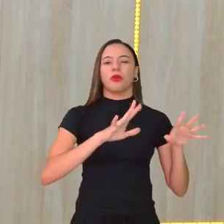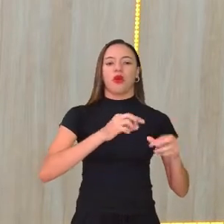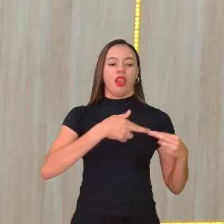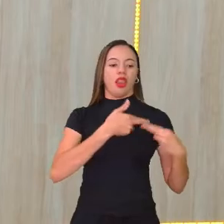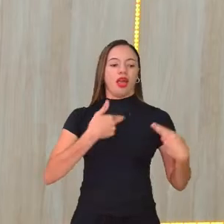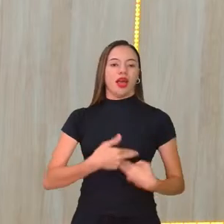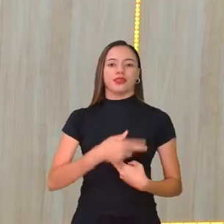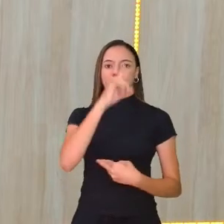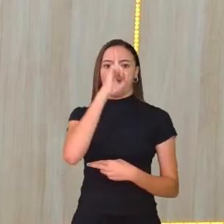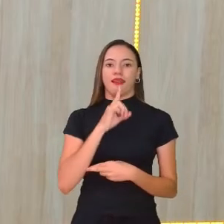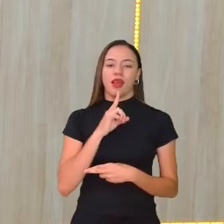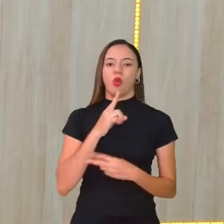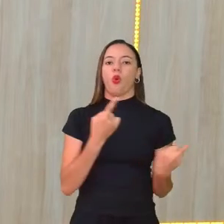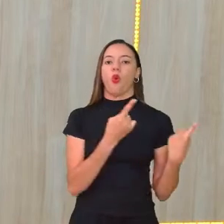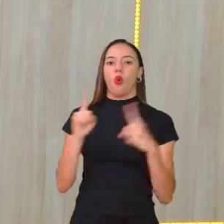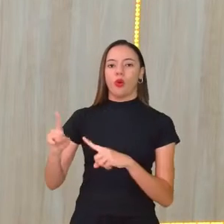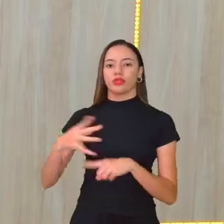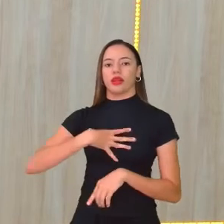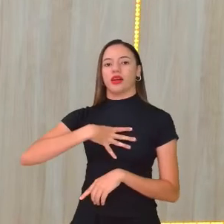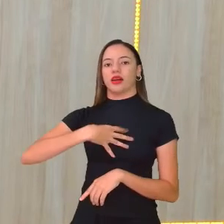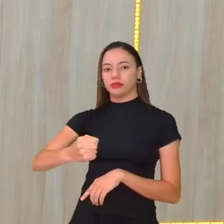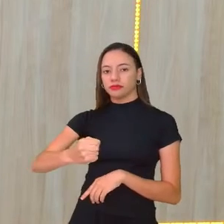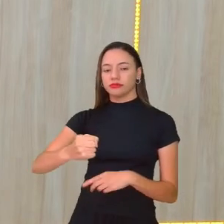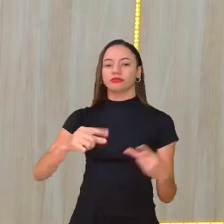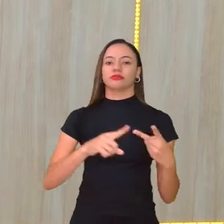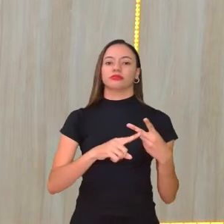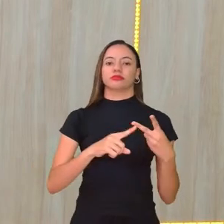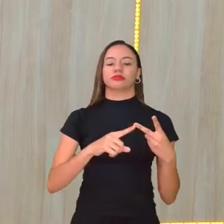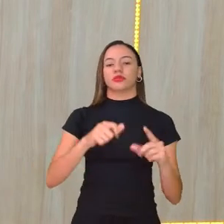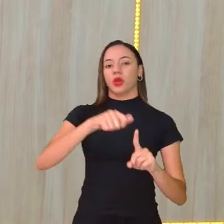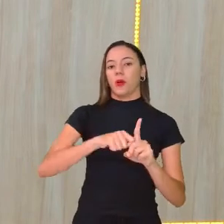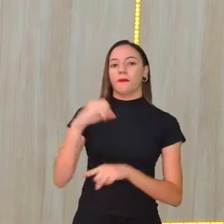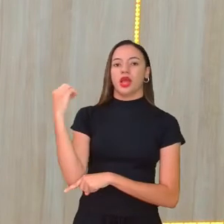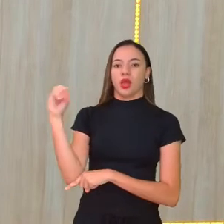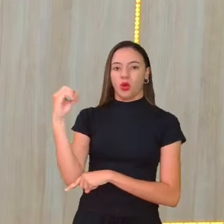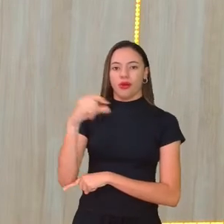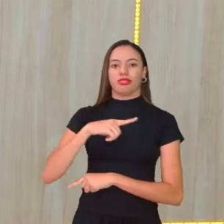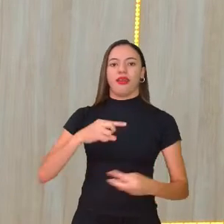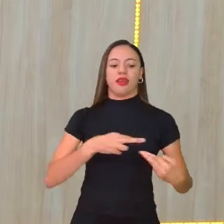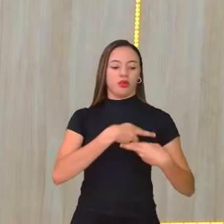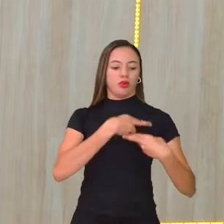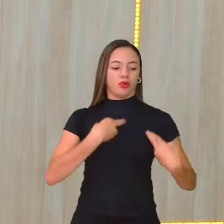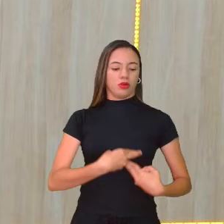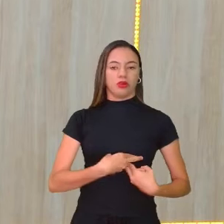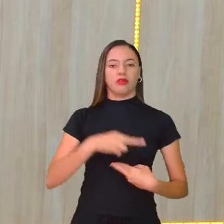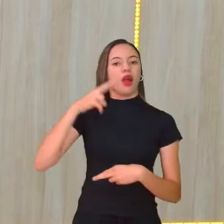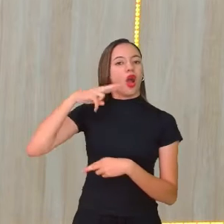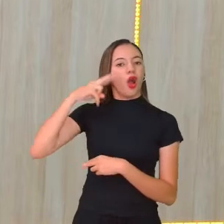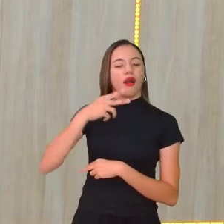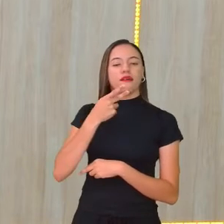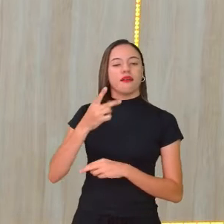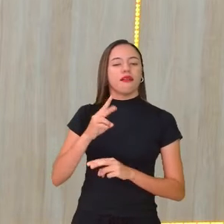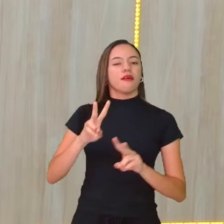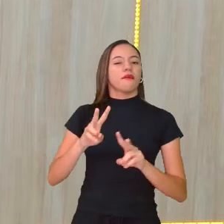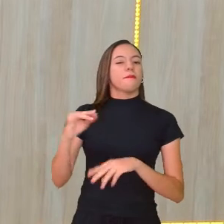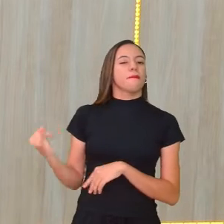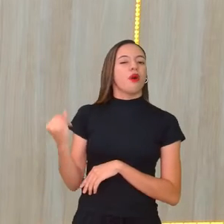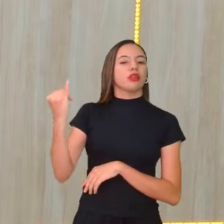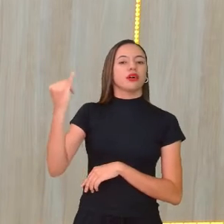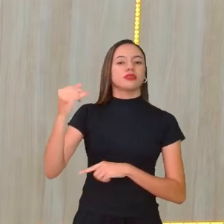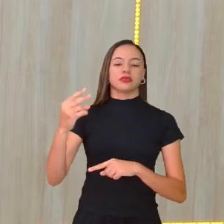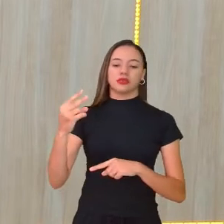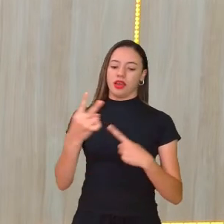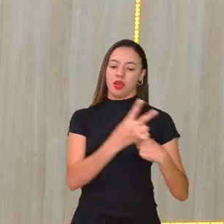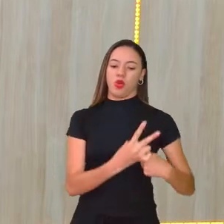suicídio, Setembro Amarelo. Em outubro, nós vimos com Laço Rosa, falando da importância de